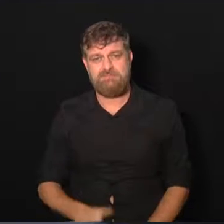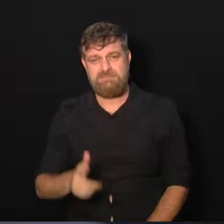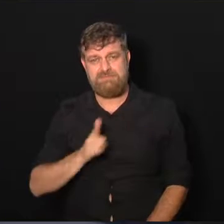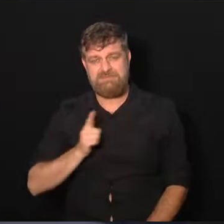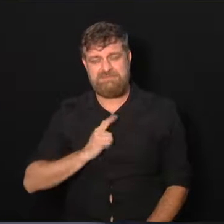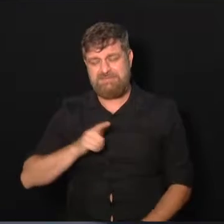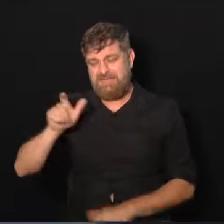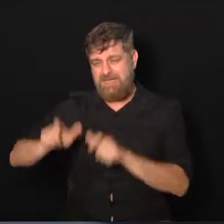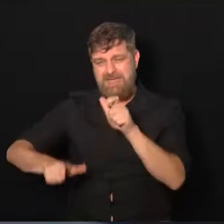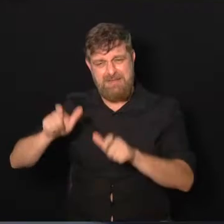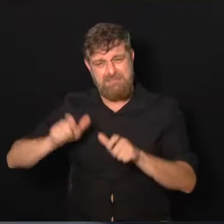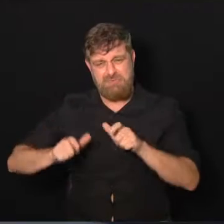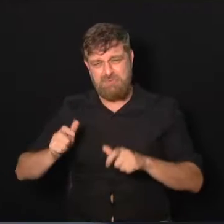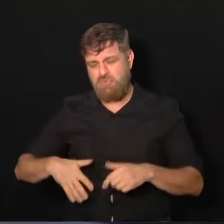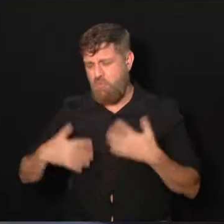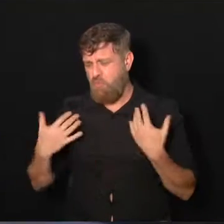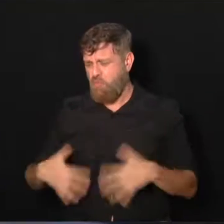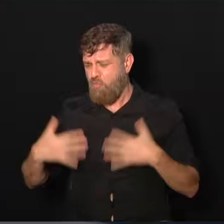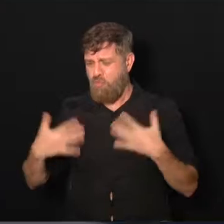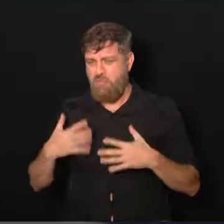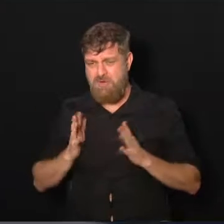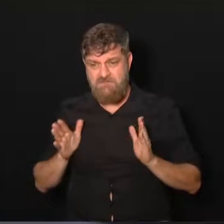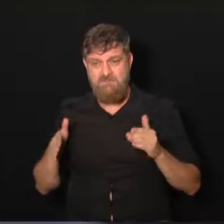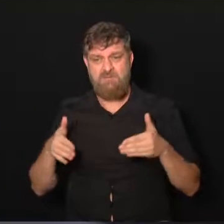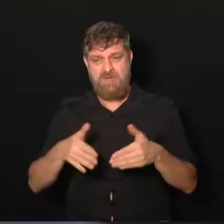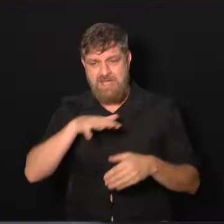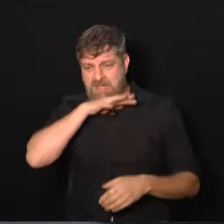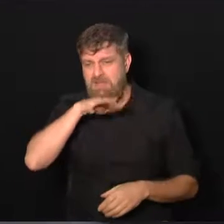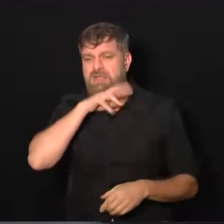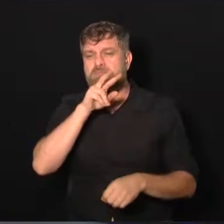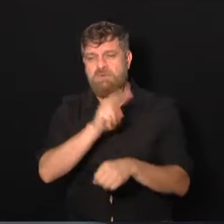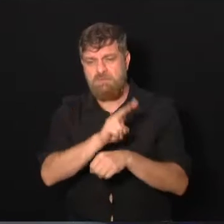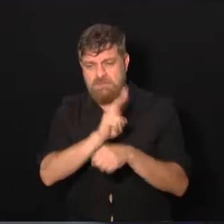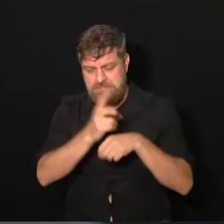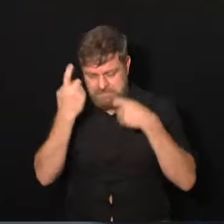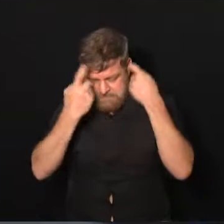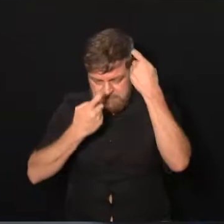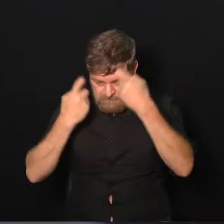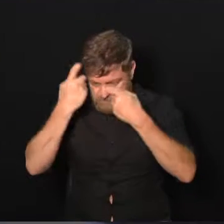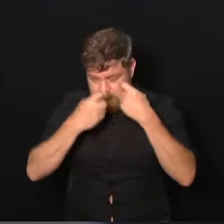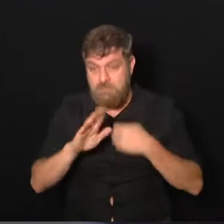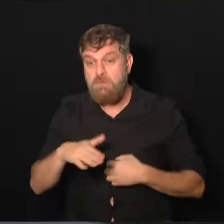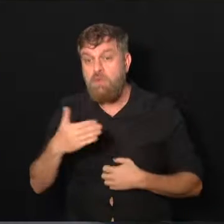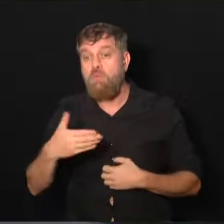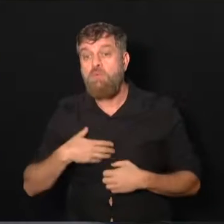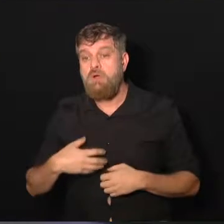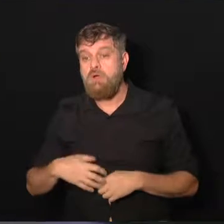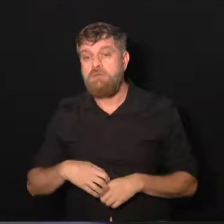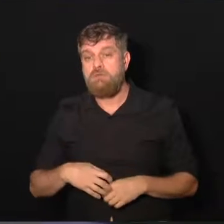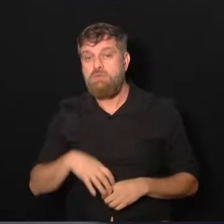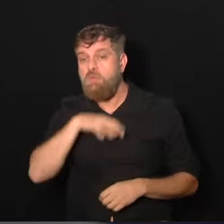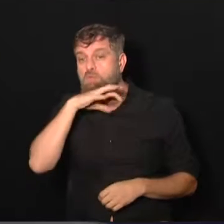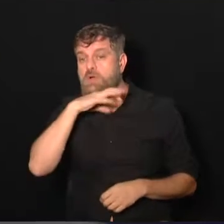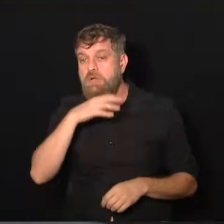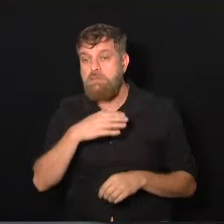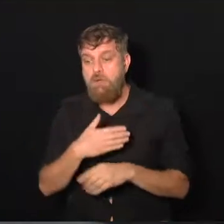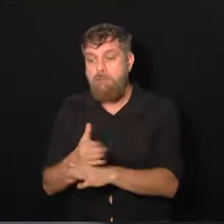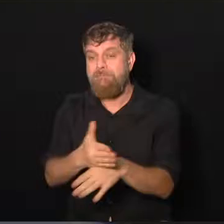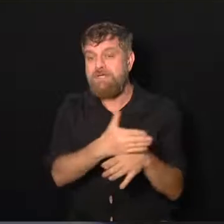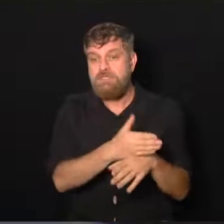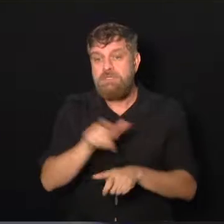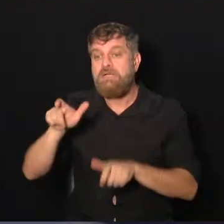tantas pessoas engajadas, né, com a causa animal, e quando um animal fica perdido e as pessoas ficam